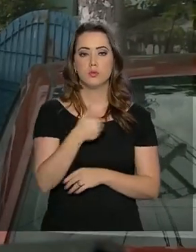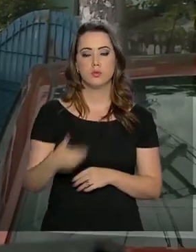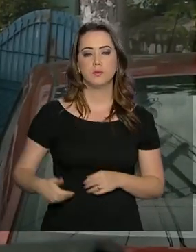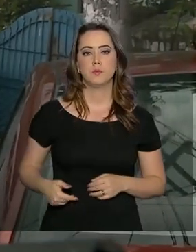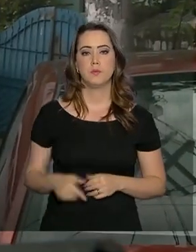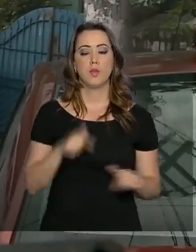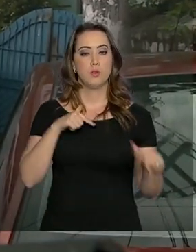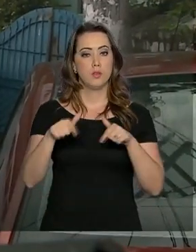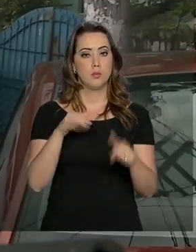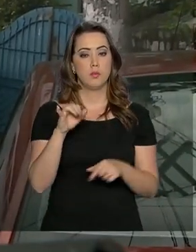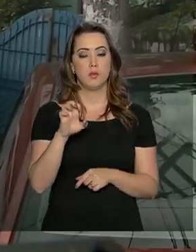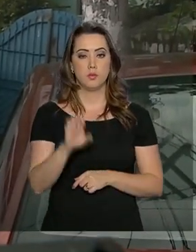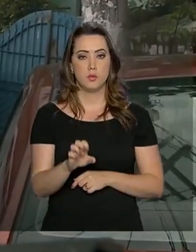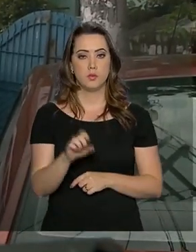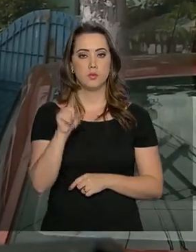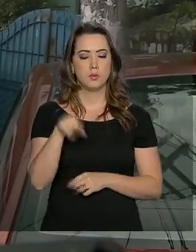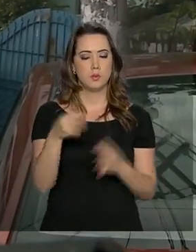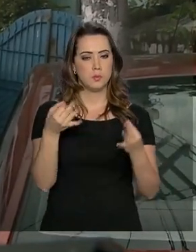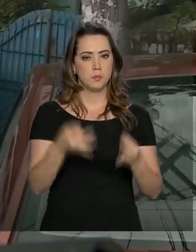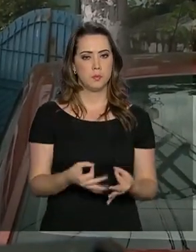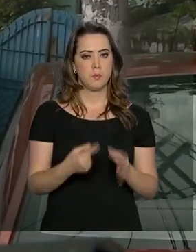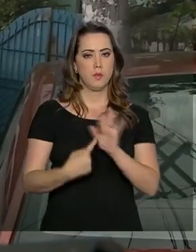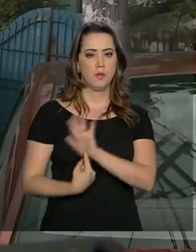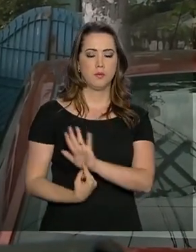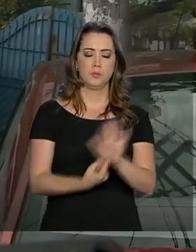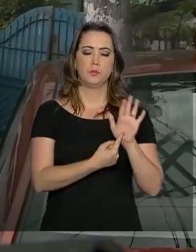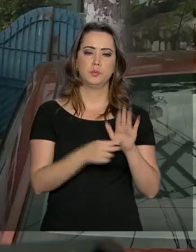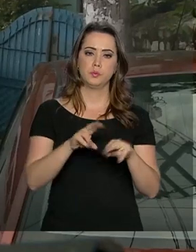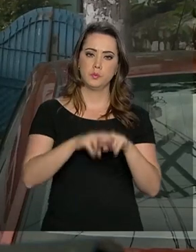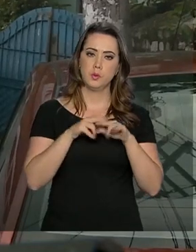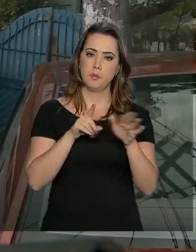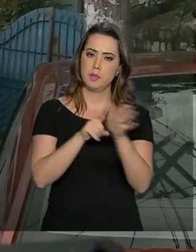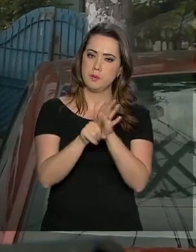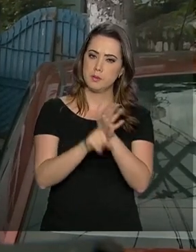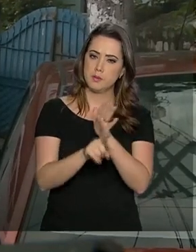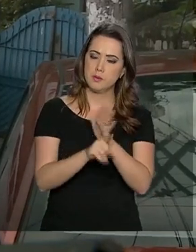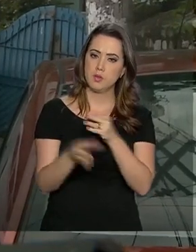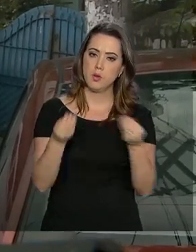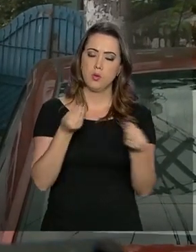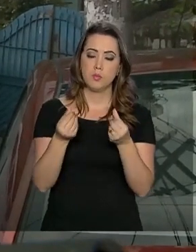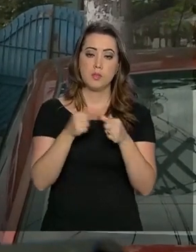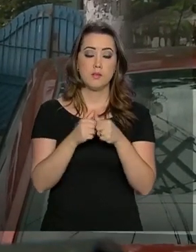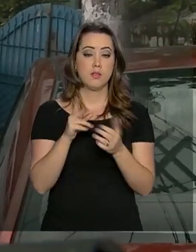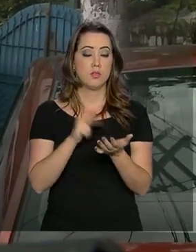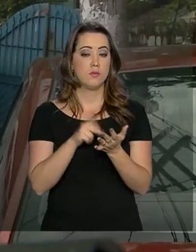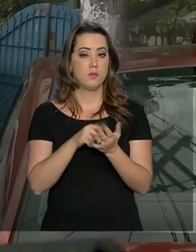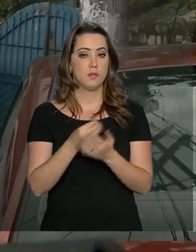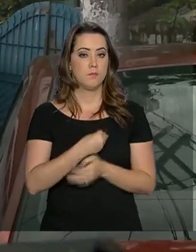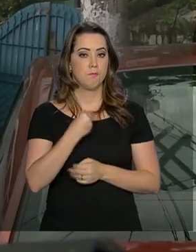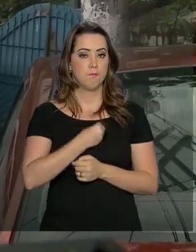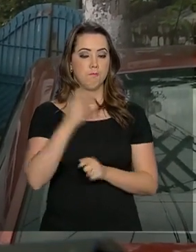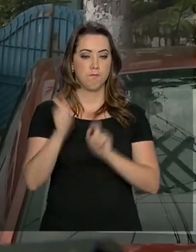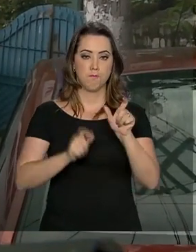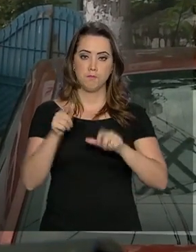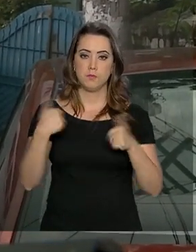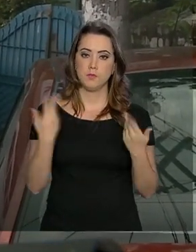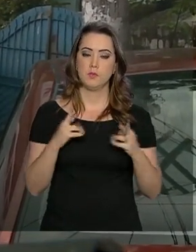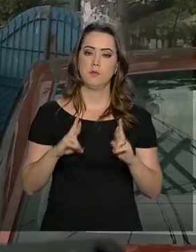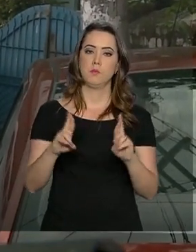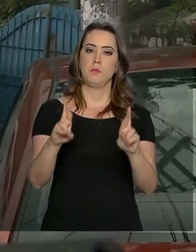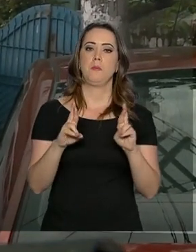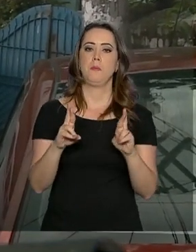papel do IBGE é justamente mostrar, através de pesquisas, como é que está a realidade brasileira. E aí a gente